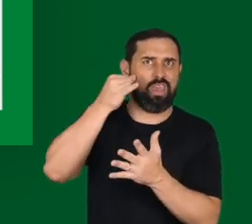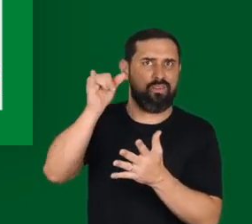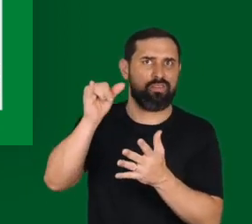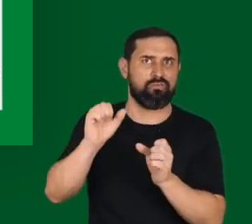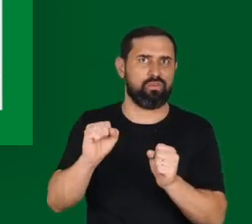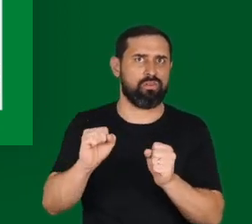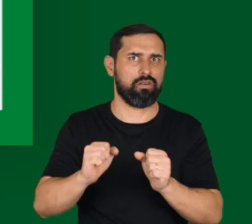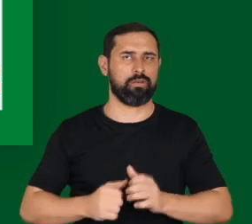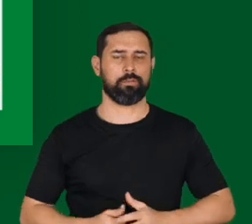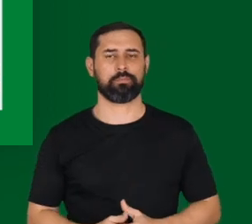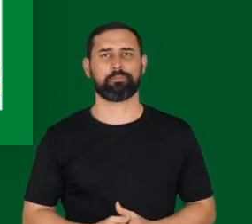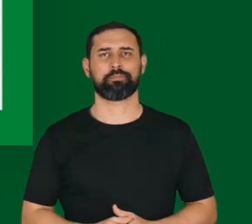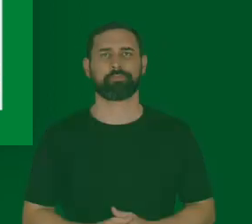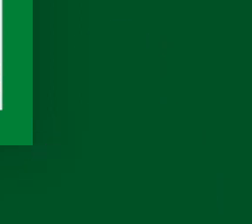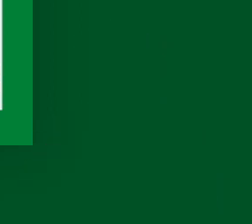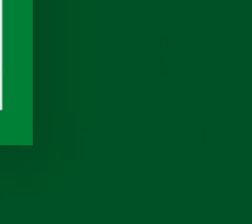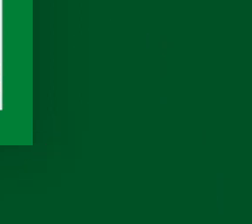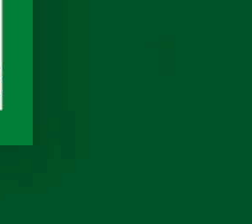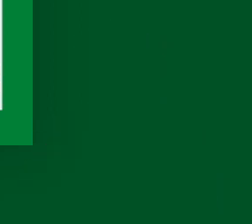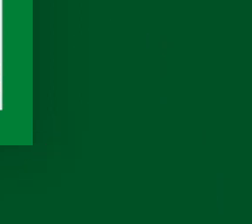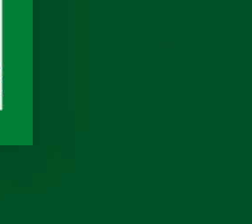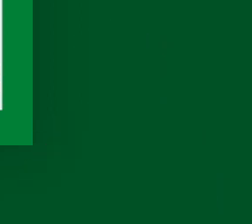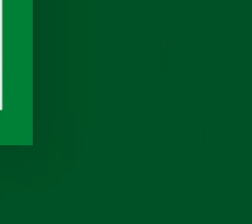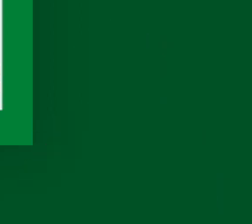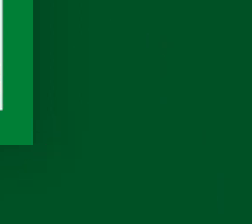desses sinais que a gente pode encontrar.